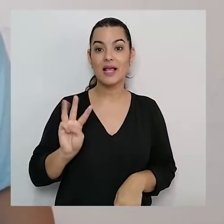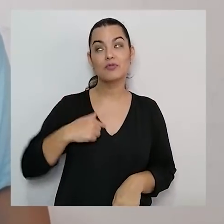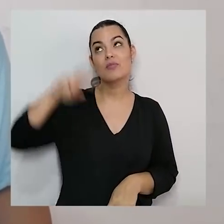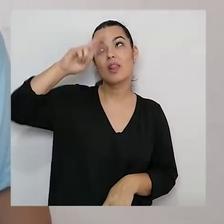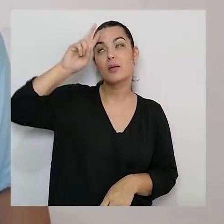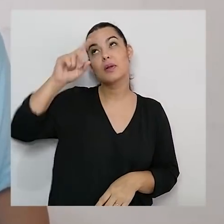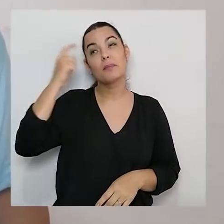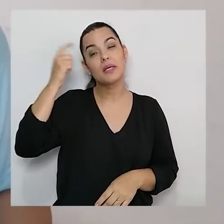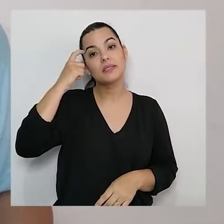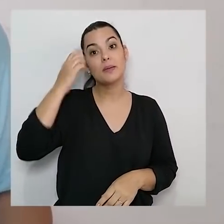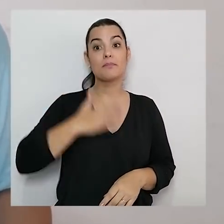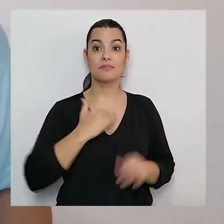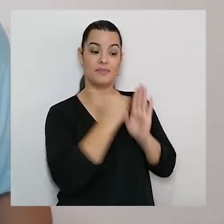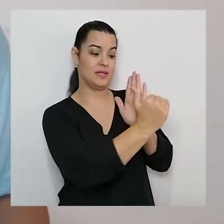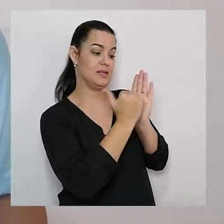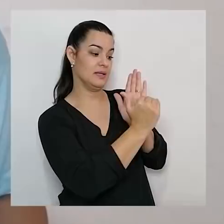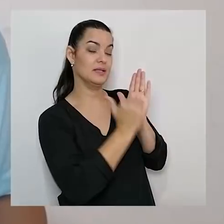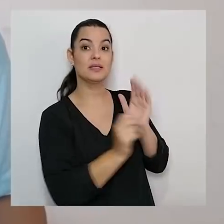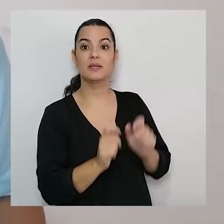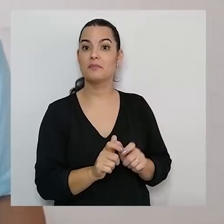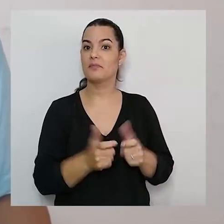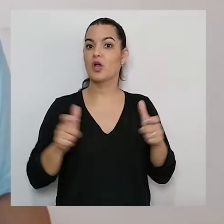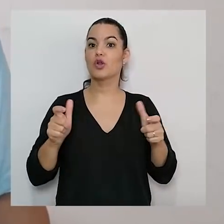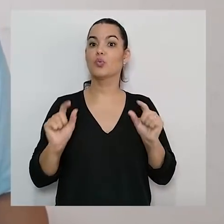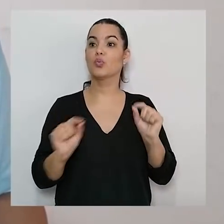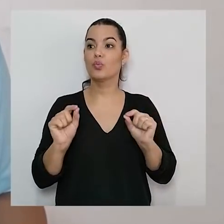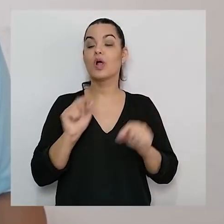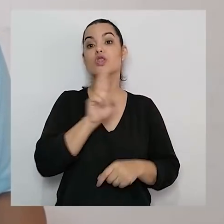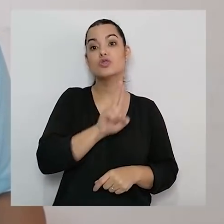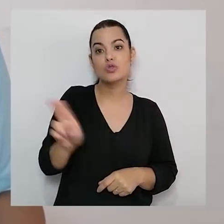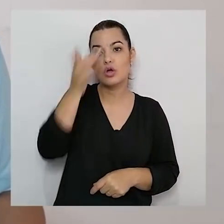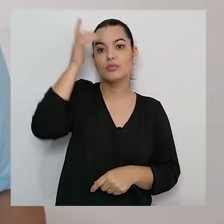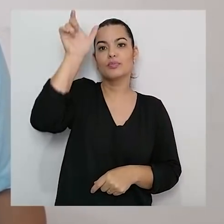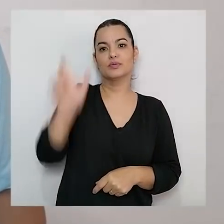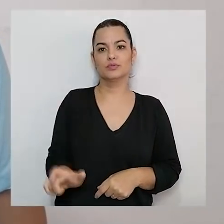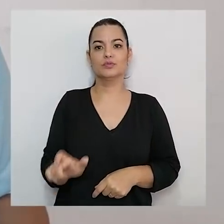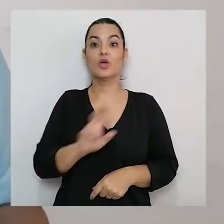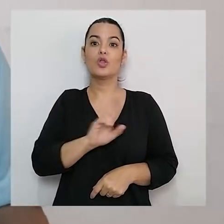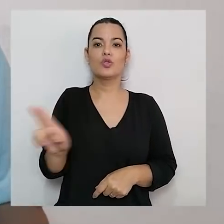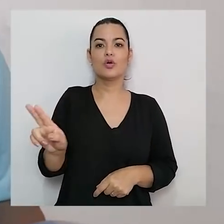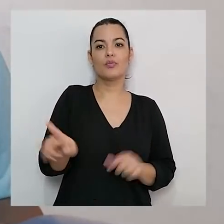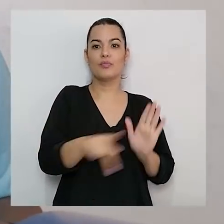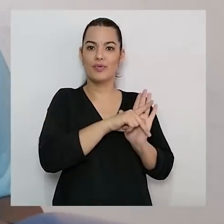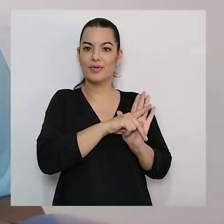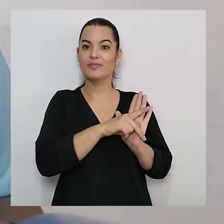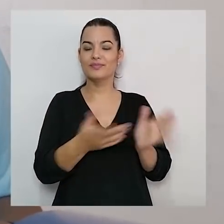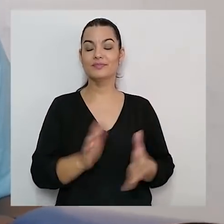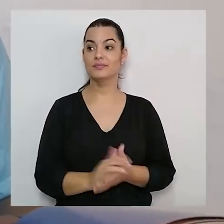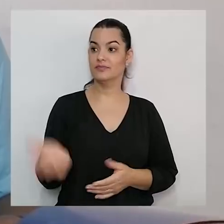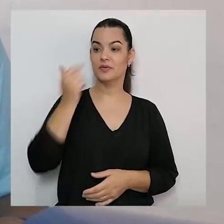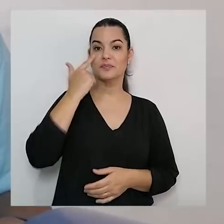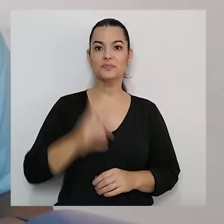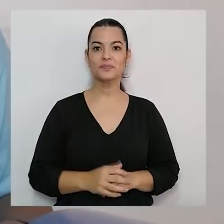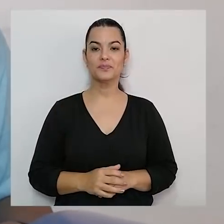W. E na minha lista, a maior parte das palavras eram nomes, um substantivo próprio. Então, vamos lá.